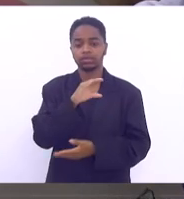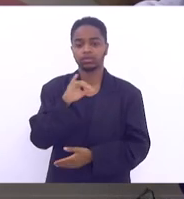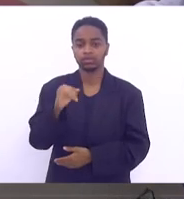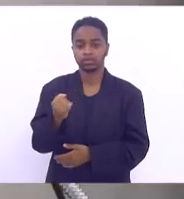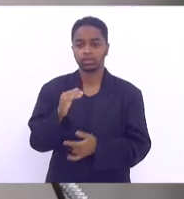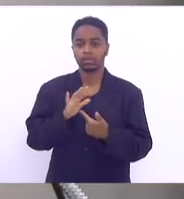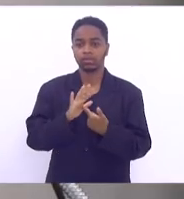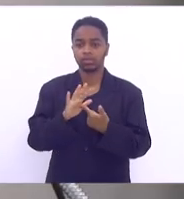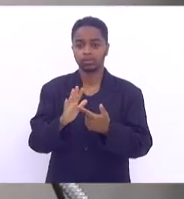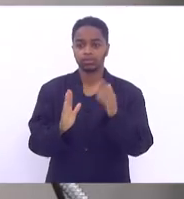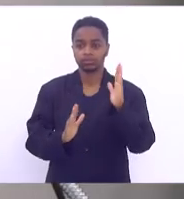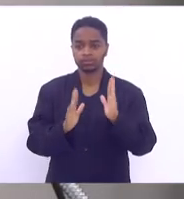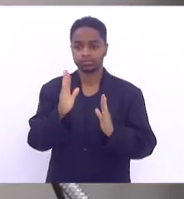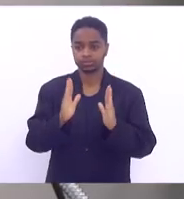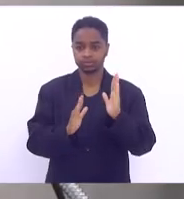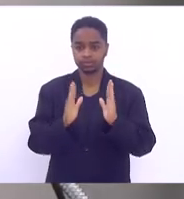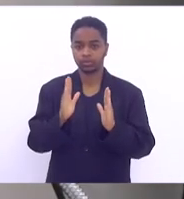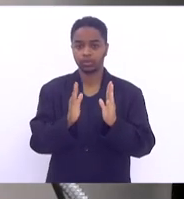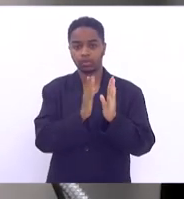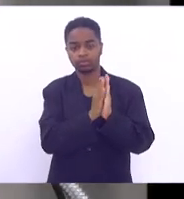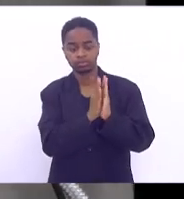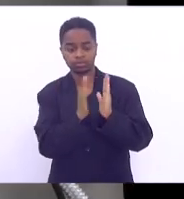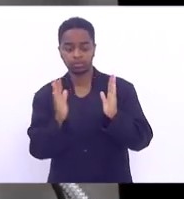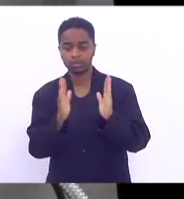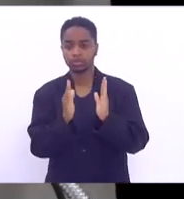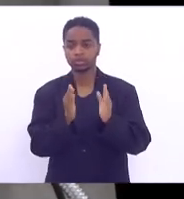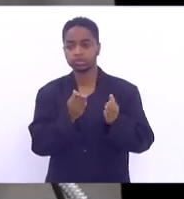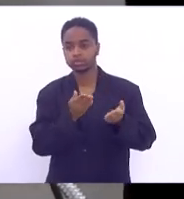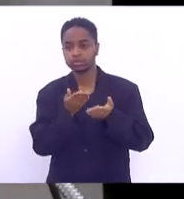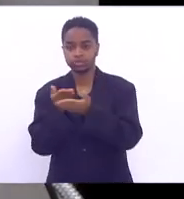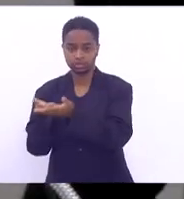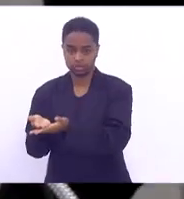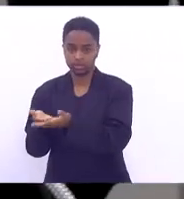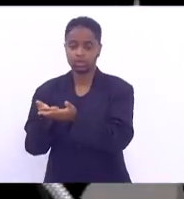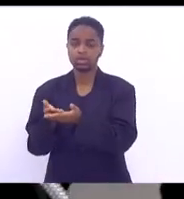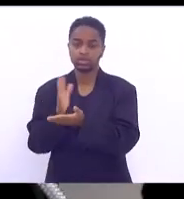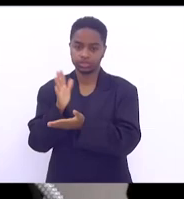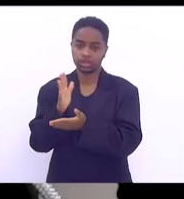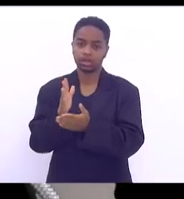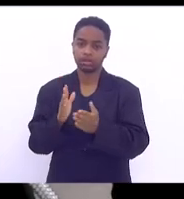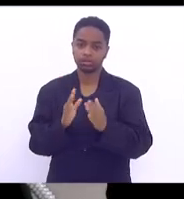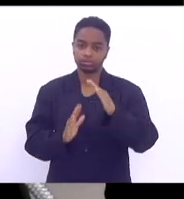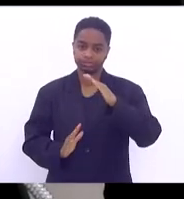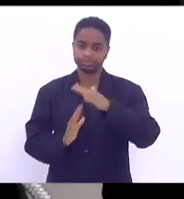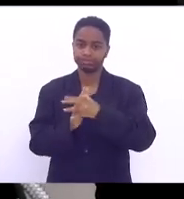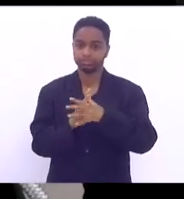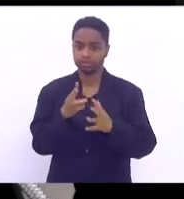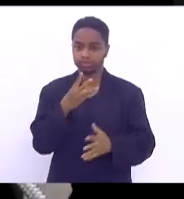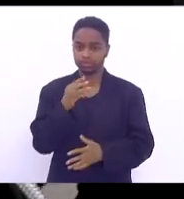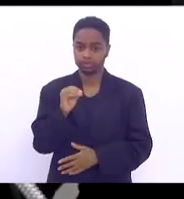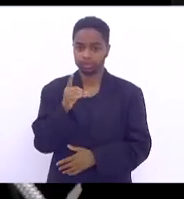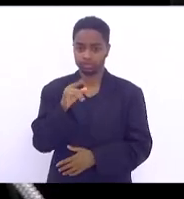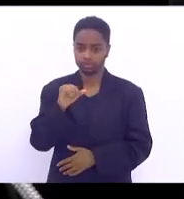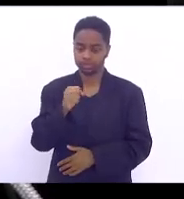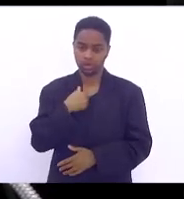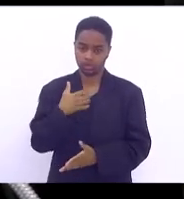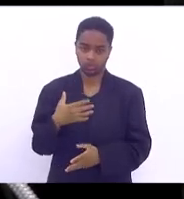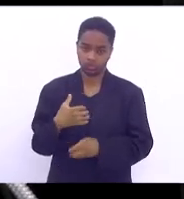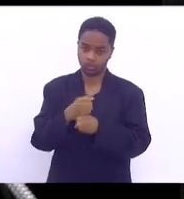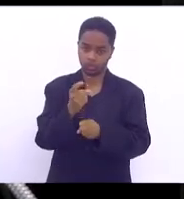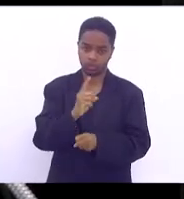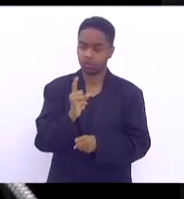prazo que foi decorrido desde o momento que ele chegou na Fazenda, que, de fato, já superou os 30 dias. Na verdade, eu não estou nem contabilizando quando